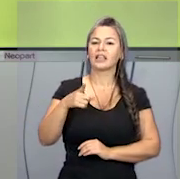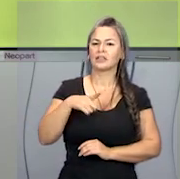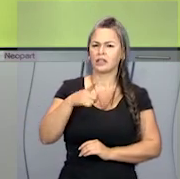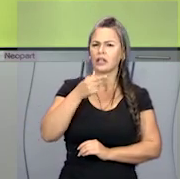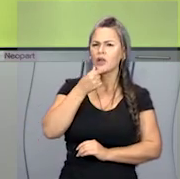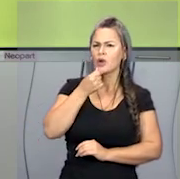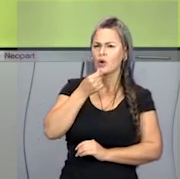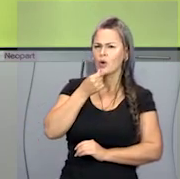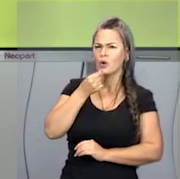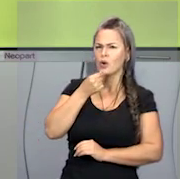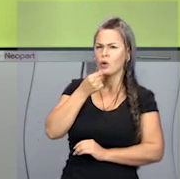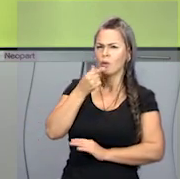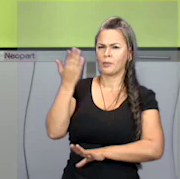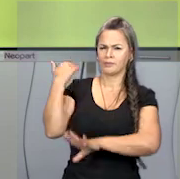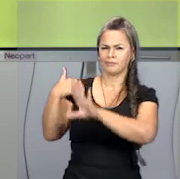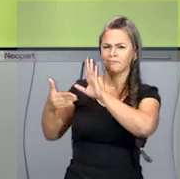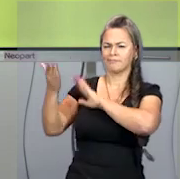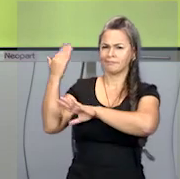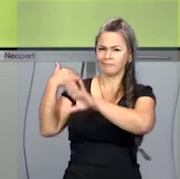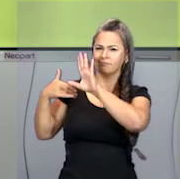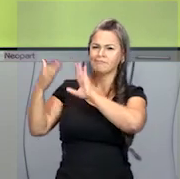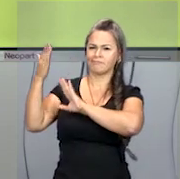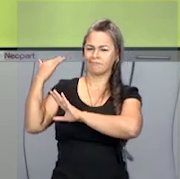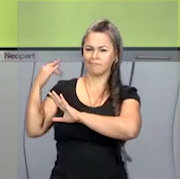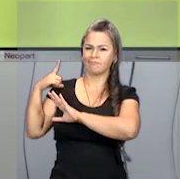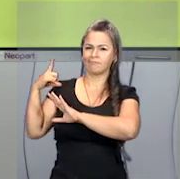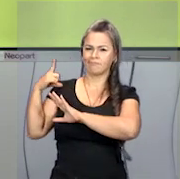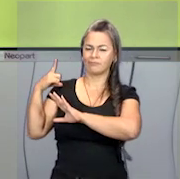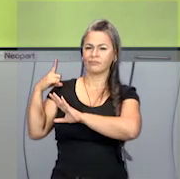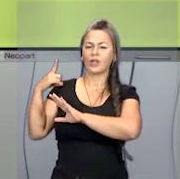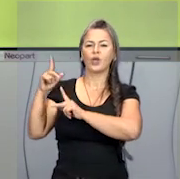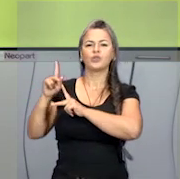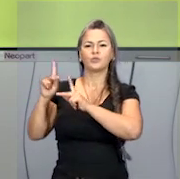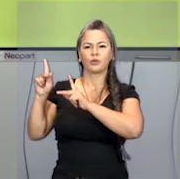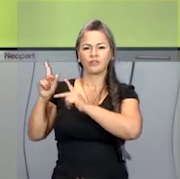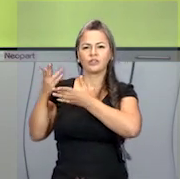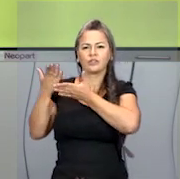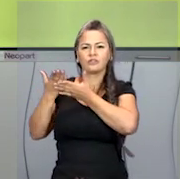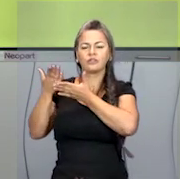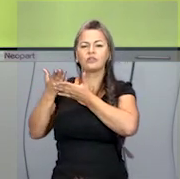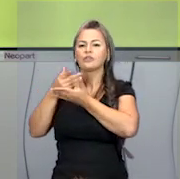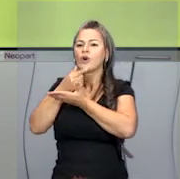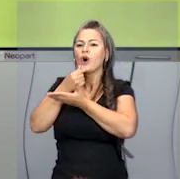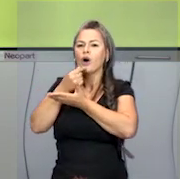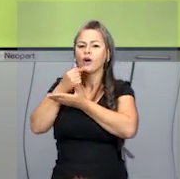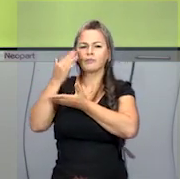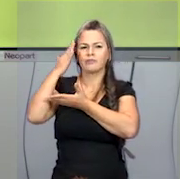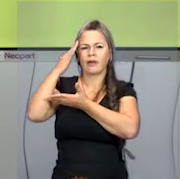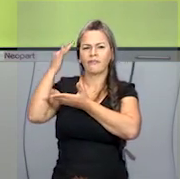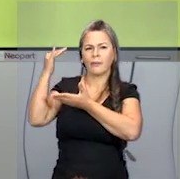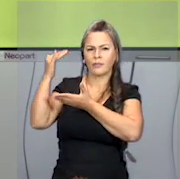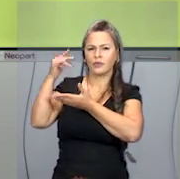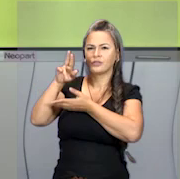pregador da época, do período colonial, que é estudado pelos professores de português, que é o